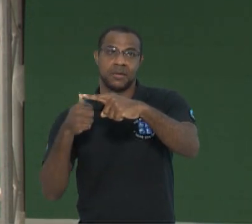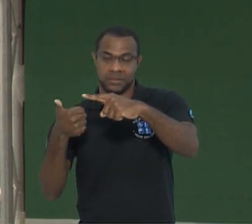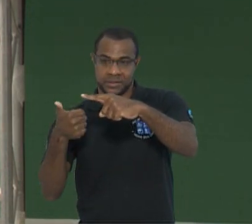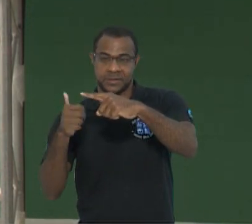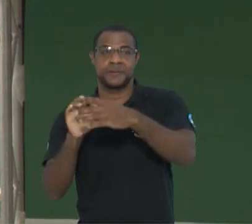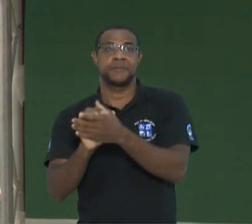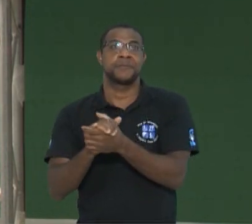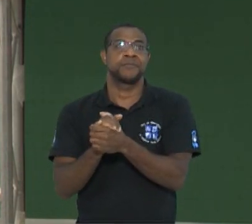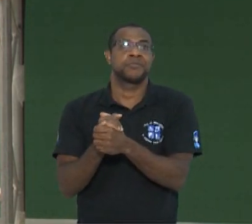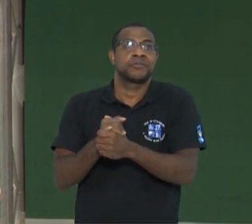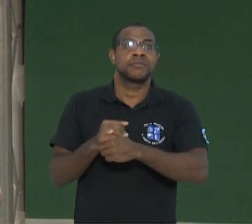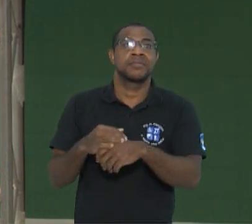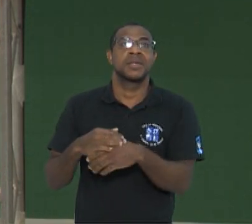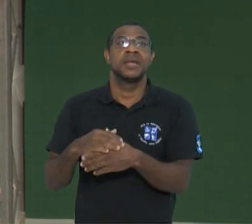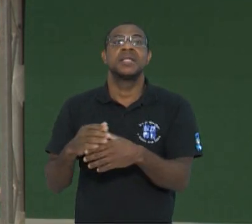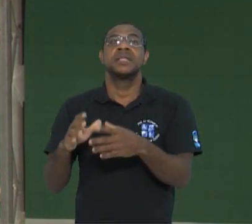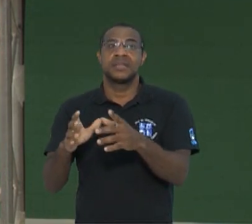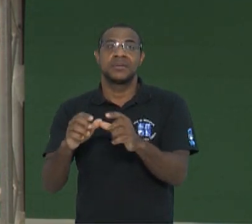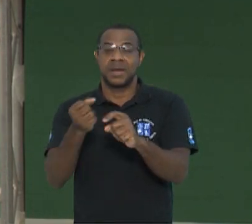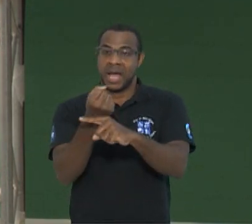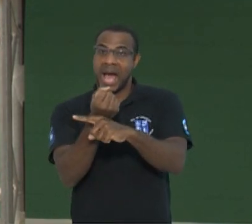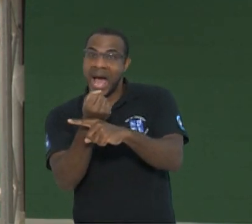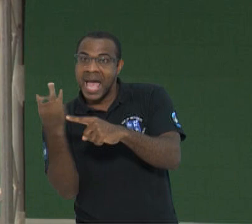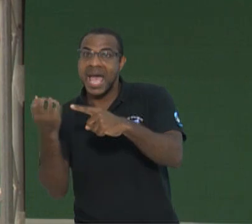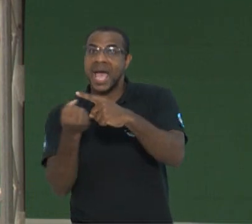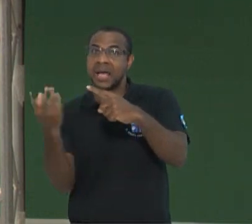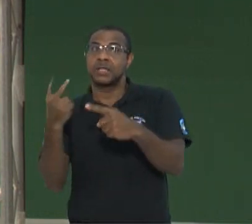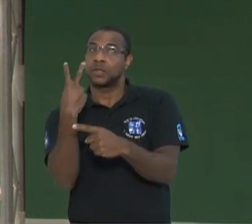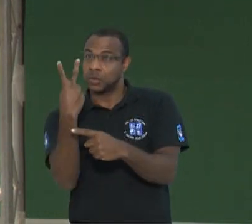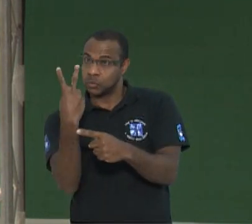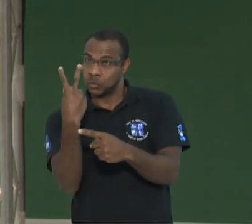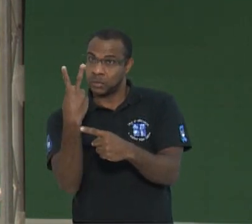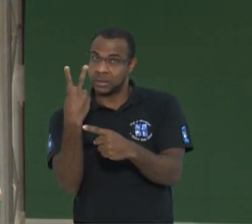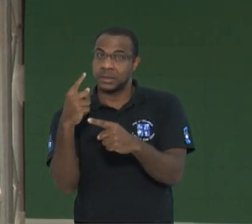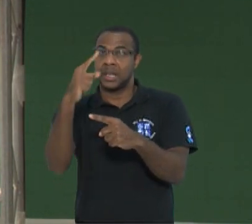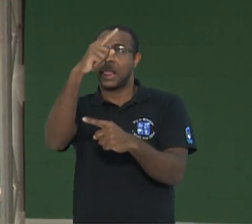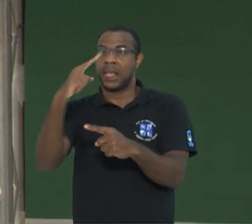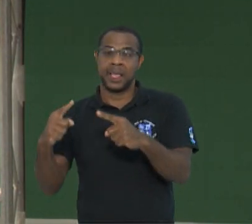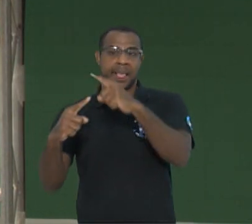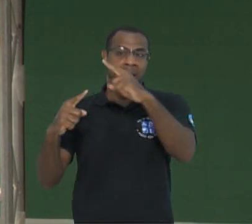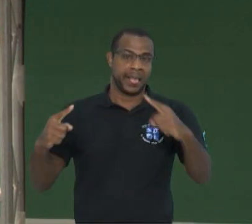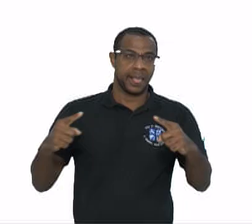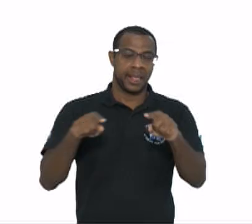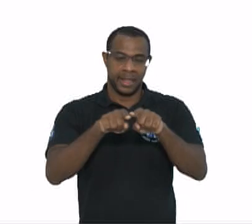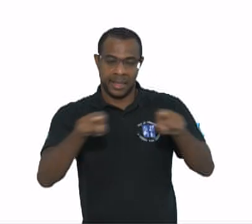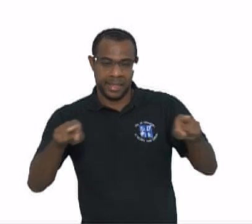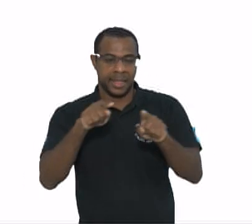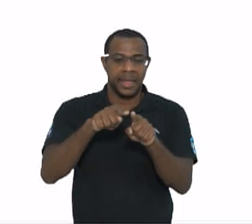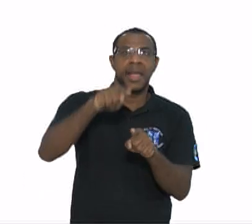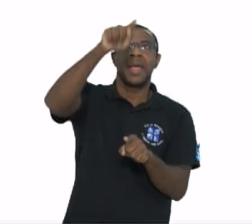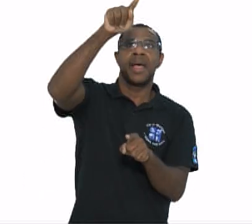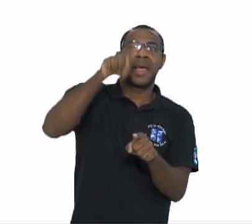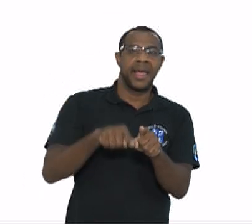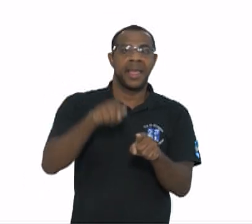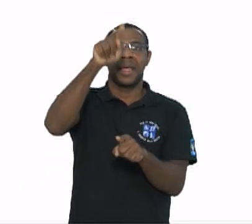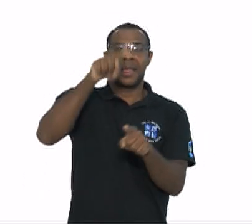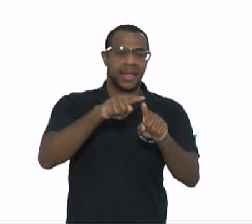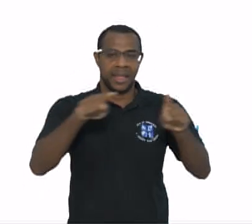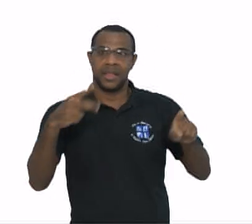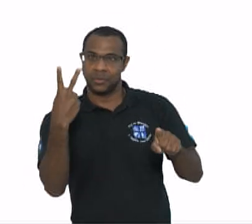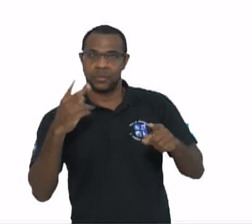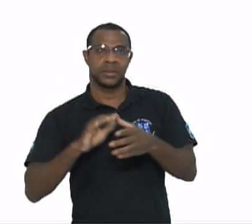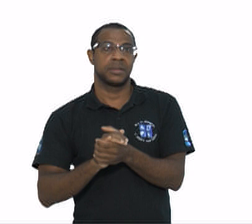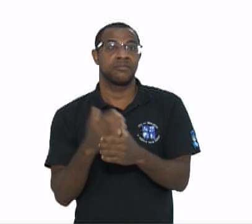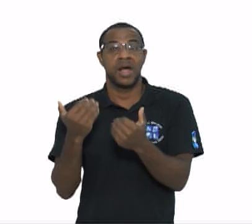acabo falando a equação, mas são as equações, porque são duas retas, tá? Então, eu vou substituir o A e o B, 4 e